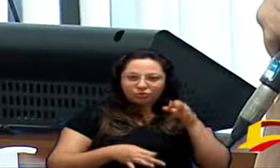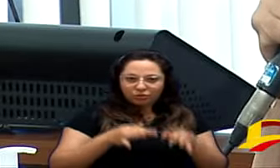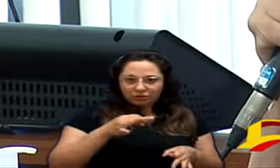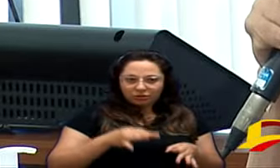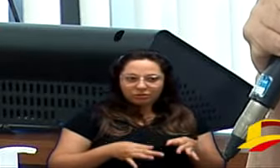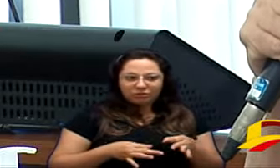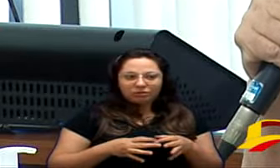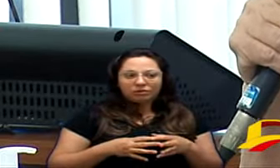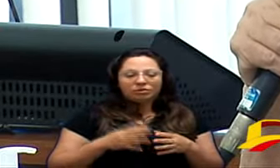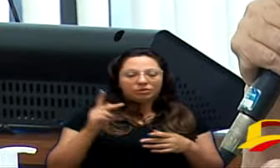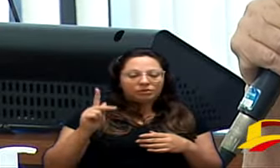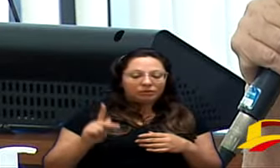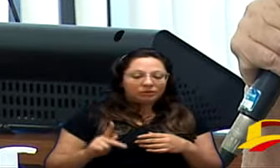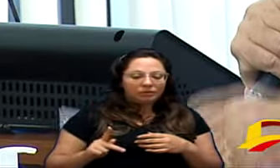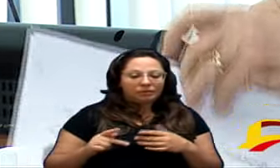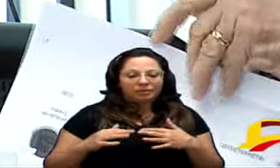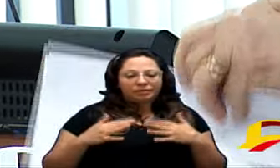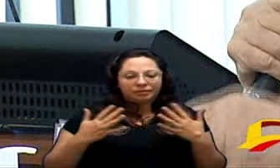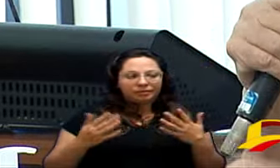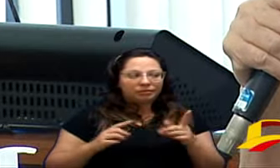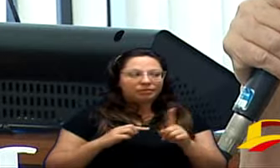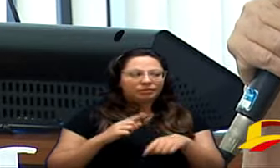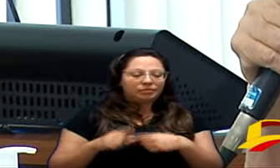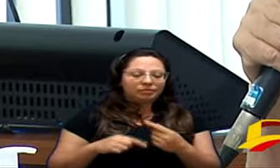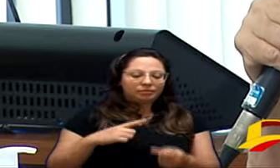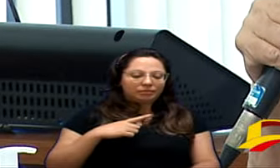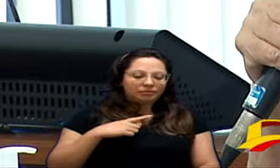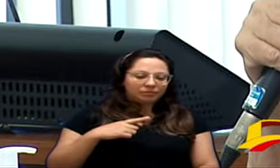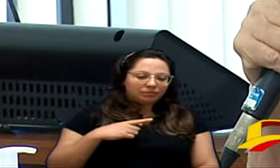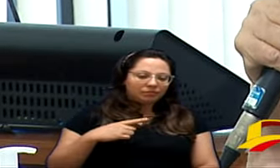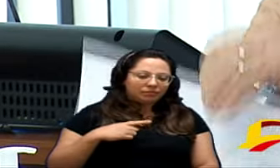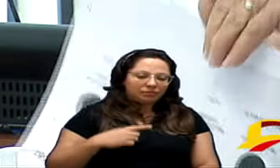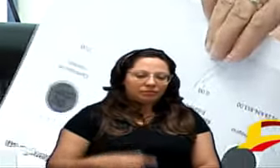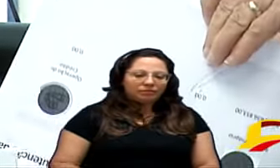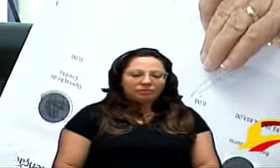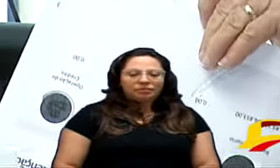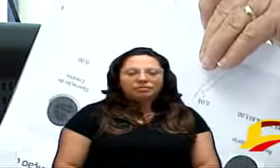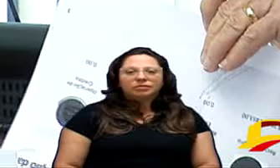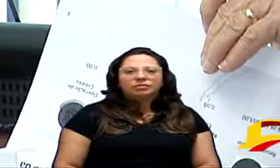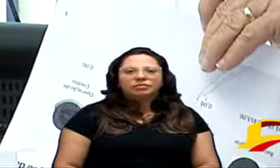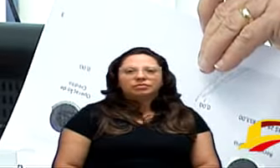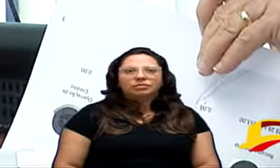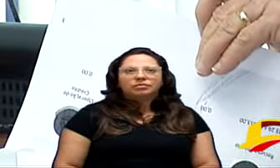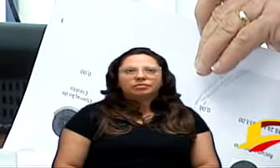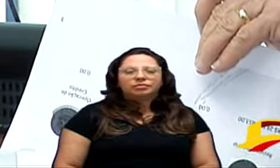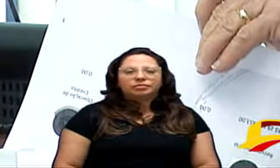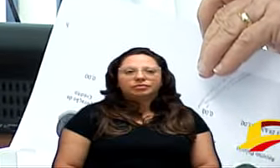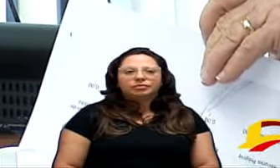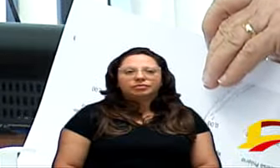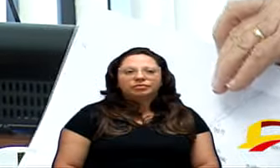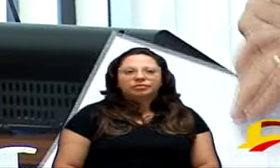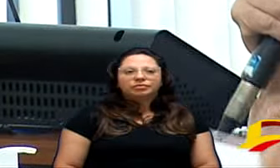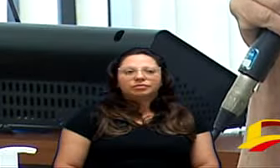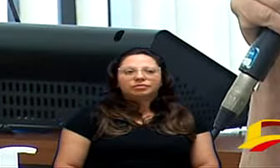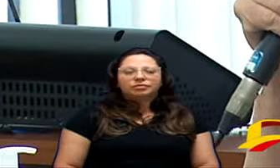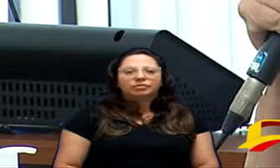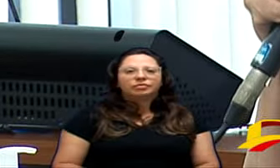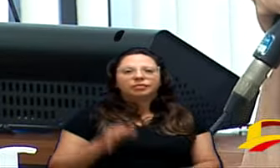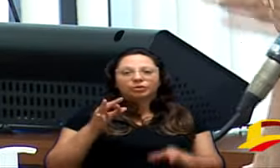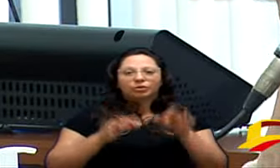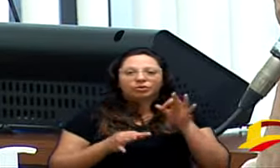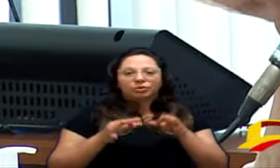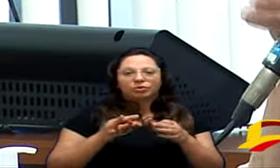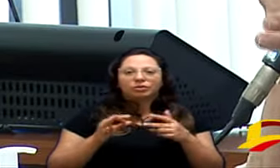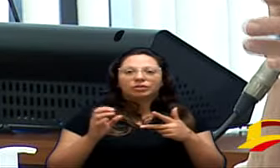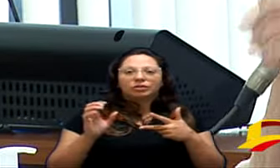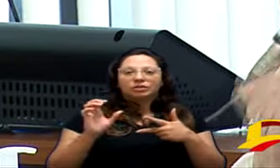prefeito aqui Depois temos Vereador consultoria e assessoramento jurídico do Poder Executivo